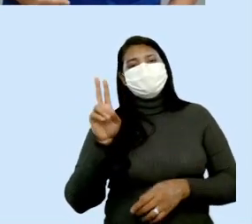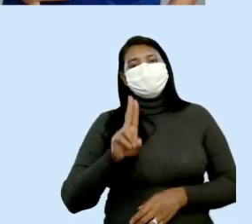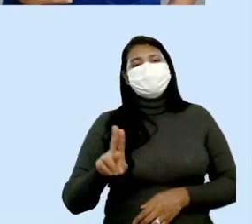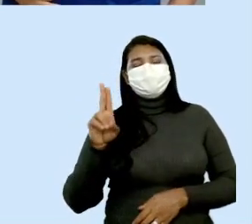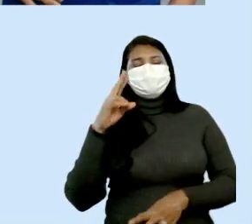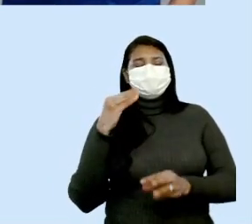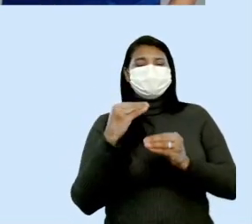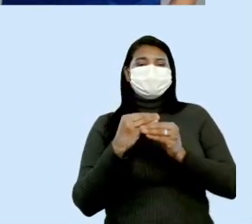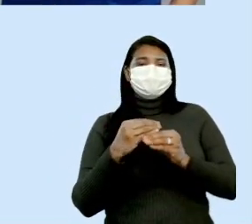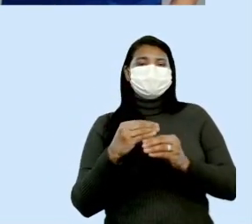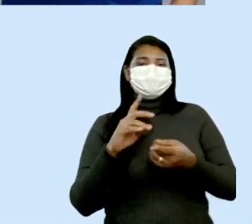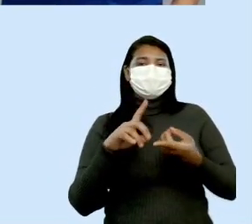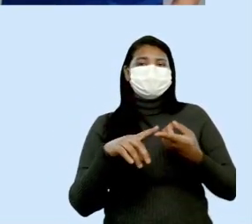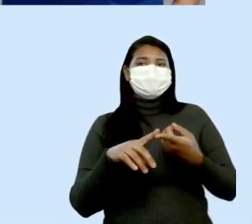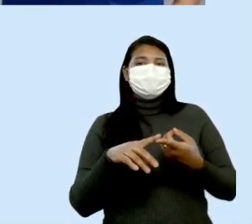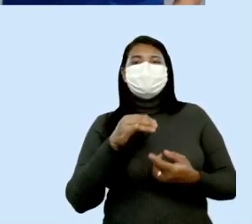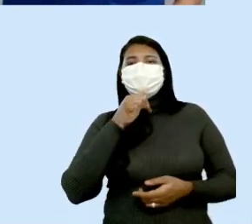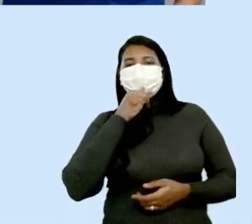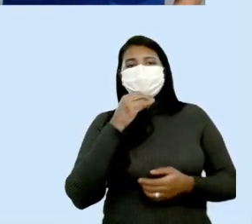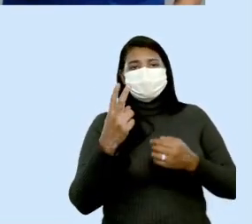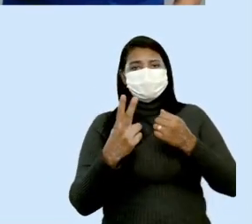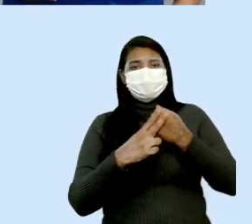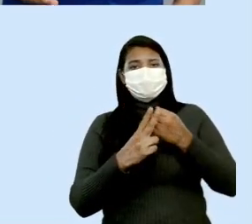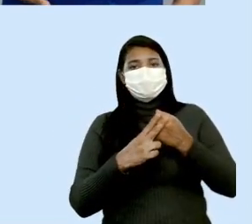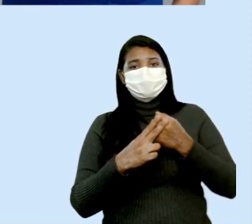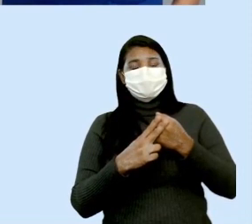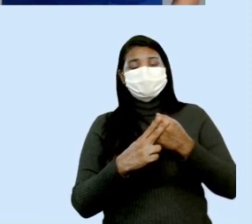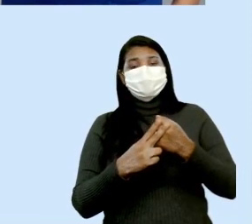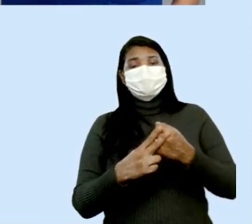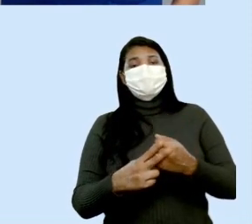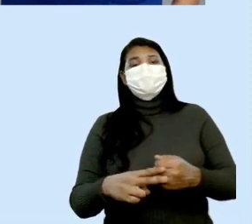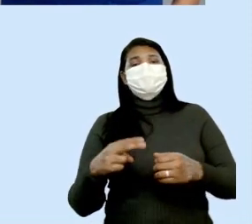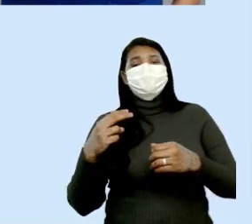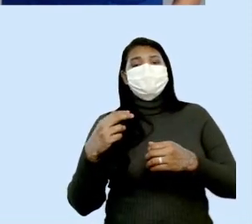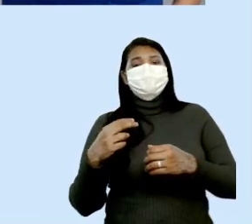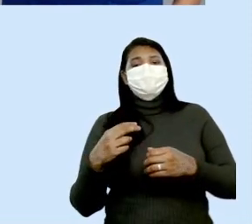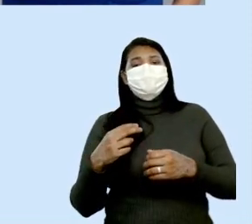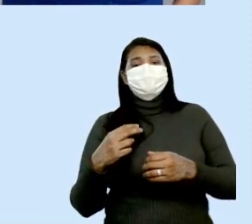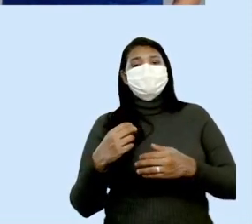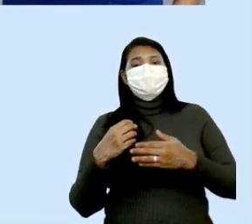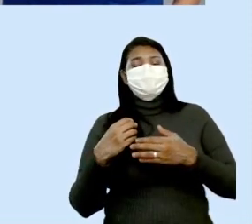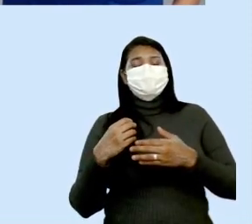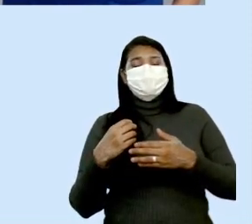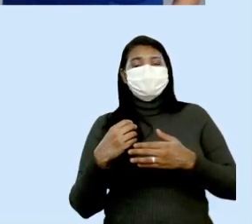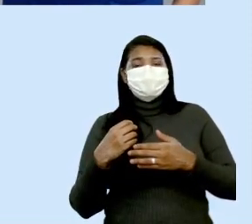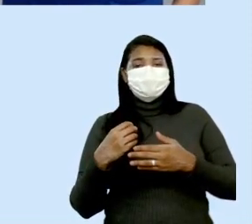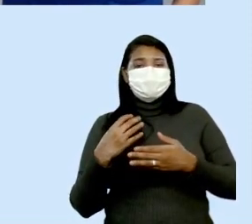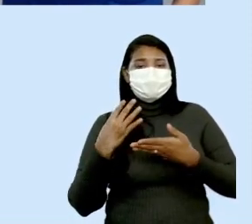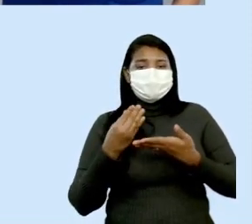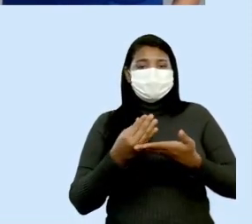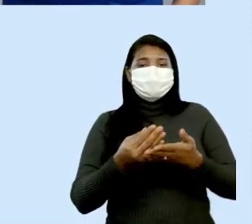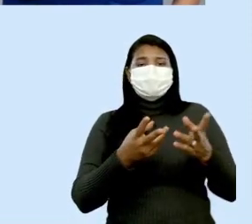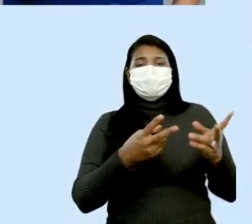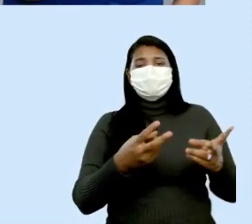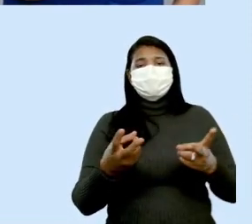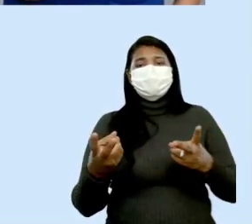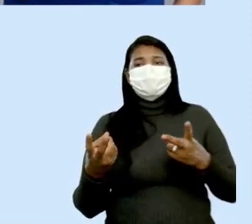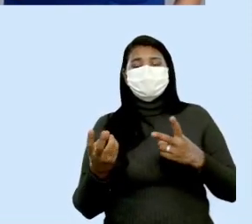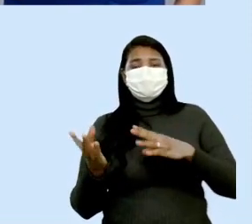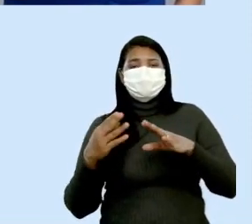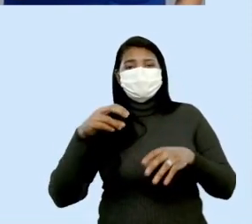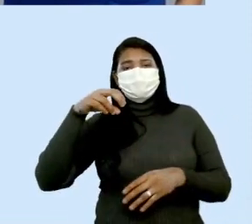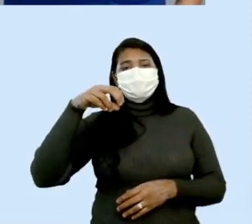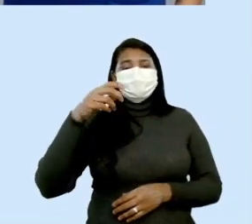doesn't, certo? São verbos auxiliares que ali são contraídos com not,